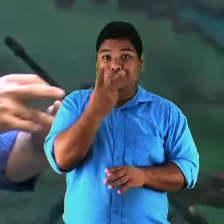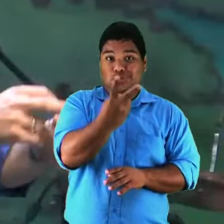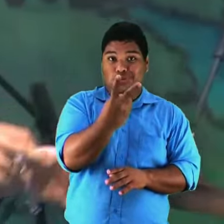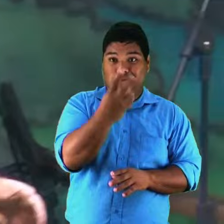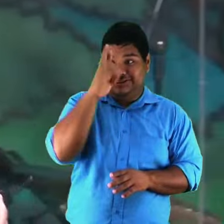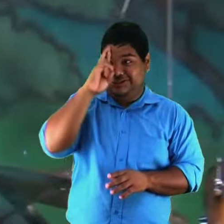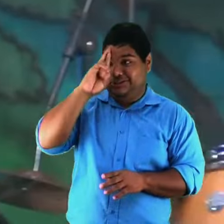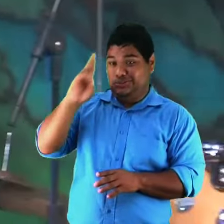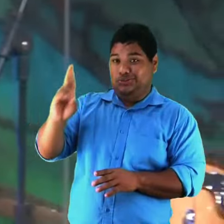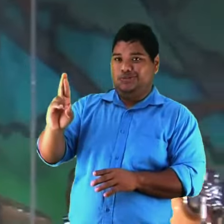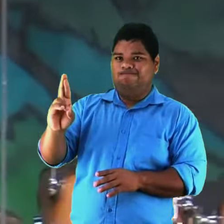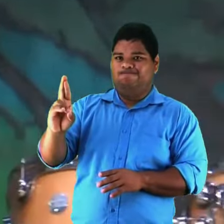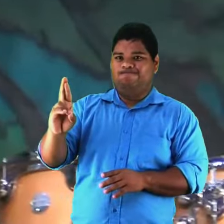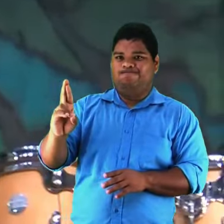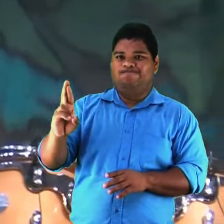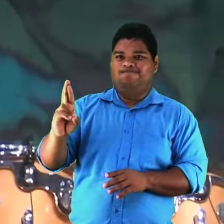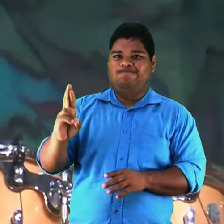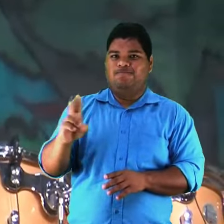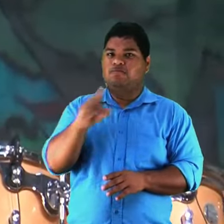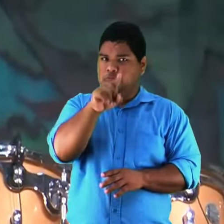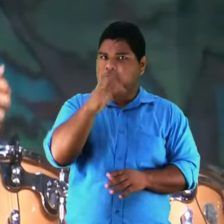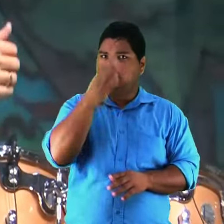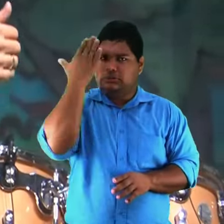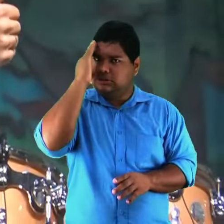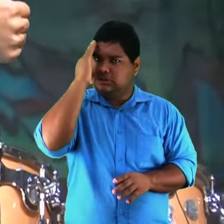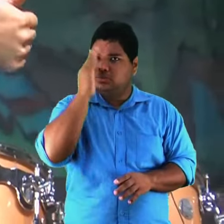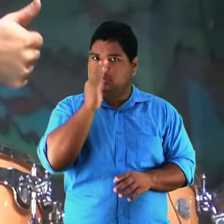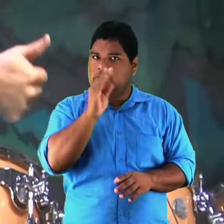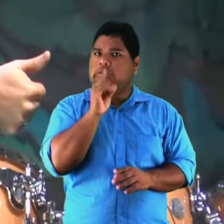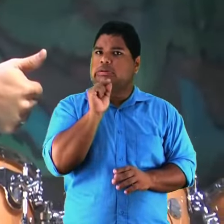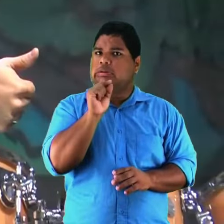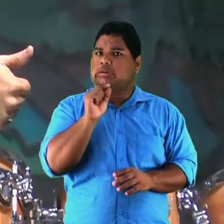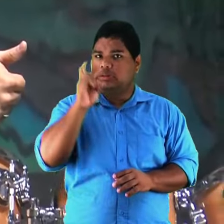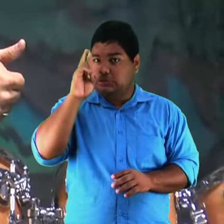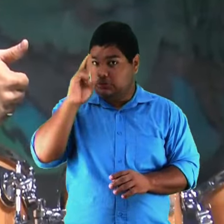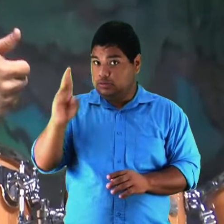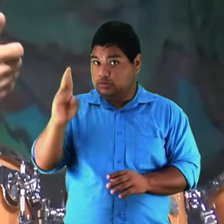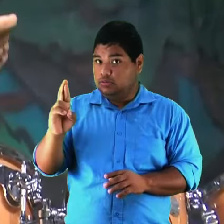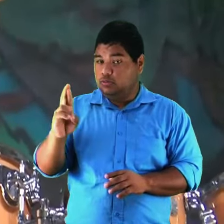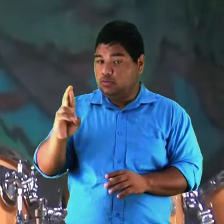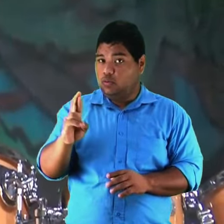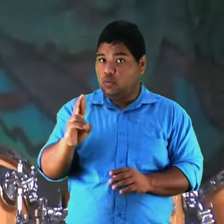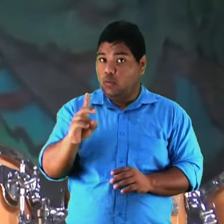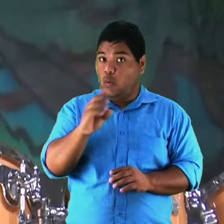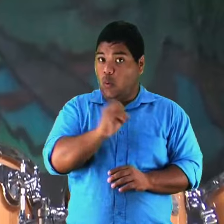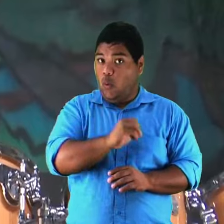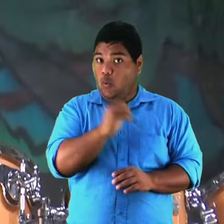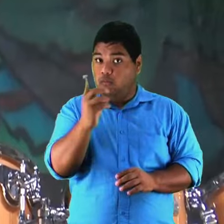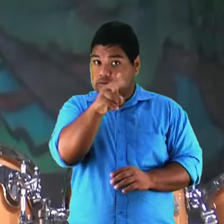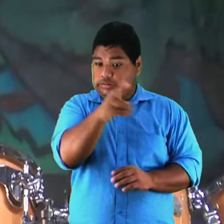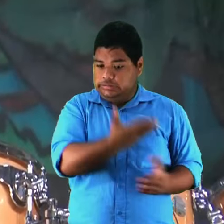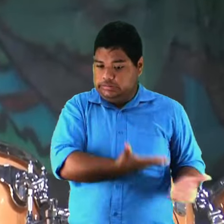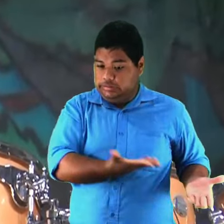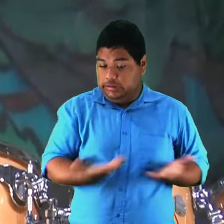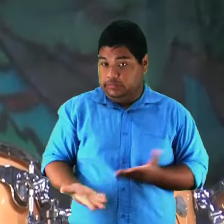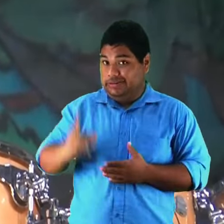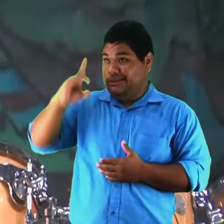E você entendeu quais são os senhores, não entendeu? Ou você serve a Deus, ou você serve o